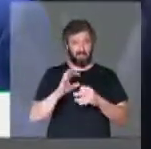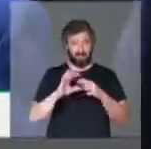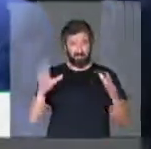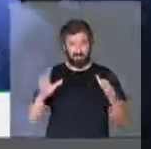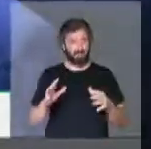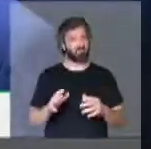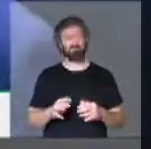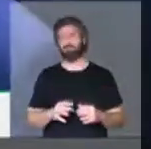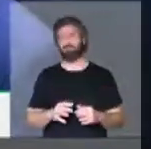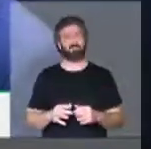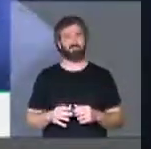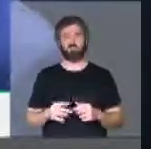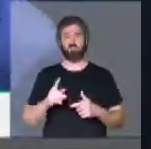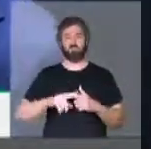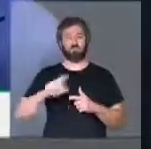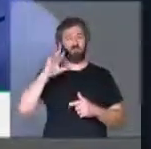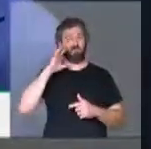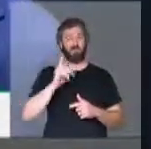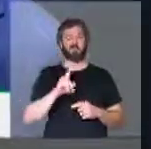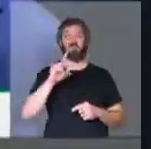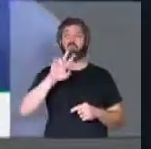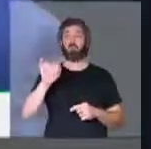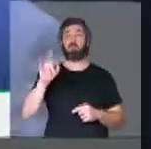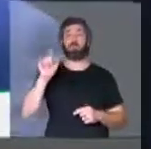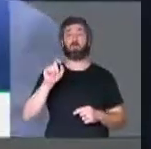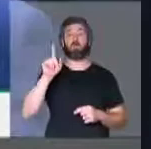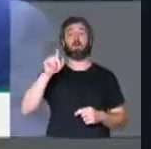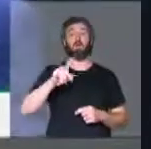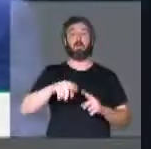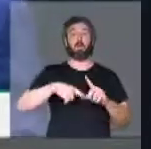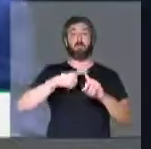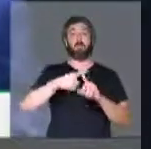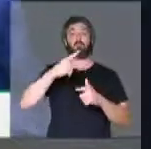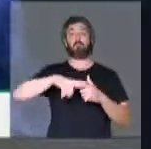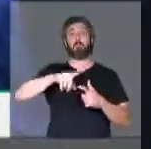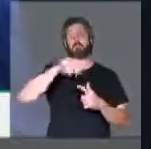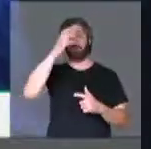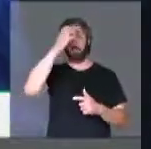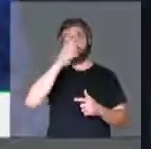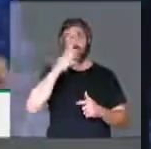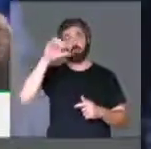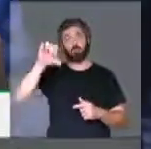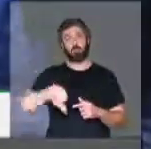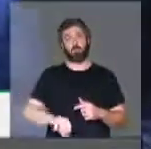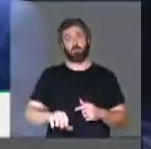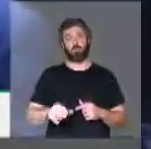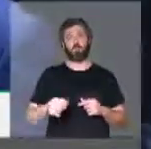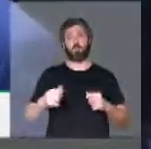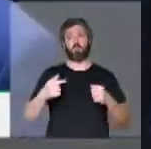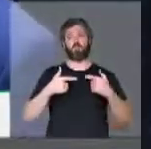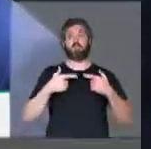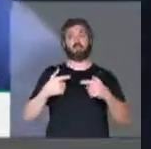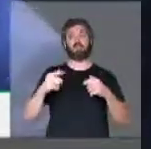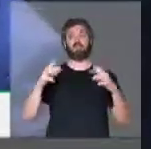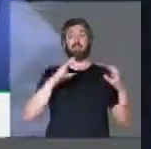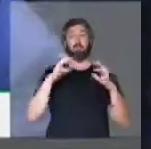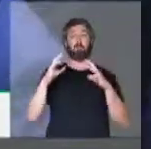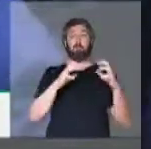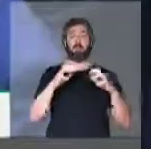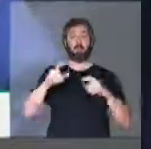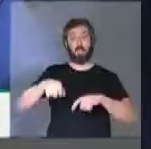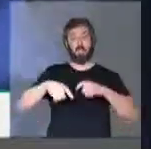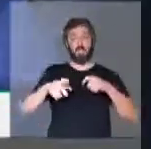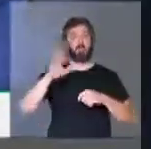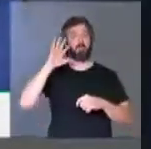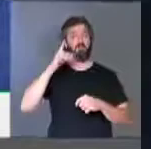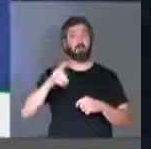problema dos proprietários rurais. Vai colocar lenha na fogueira dos conflitos agrários que vão